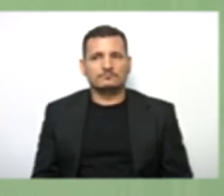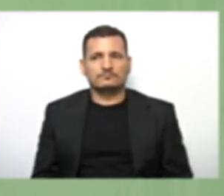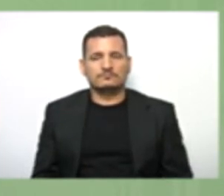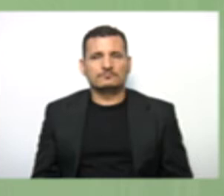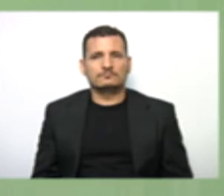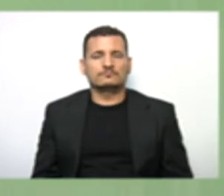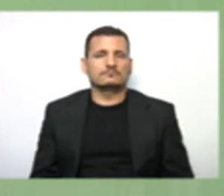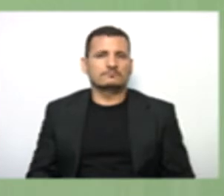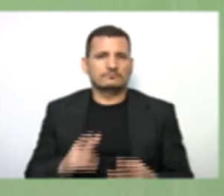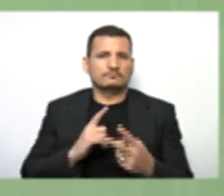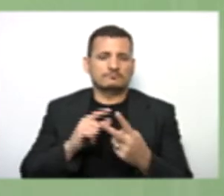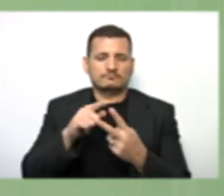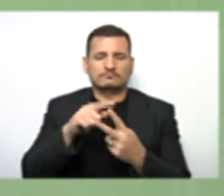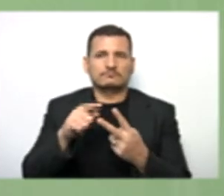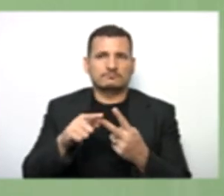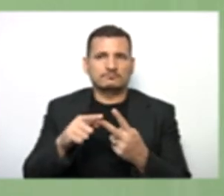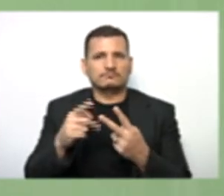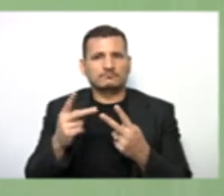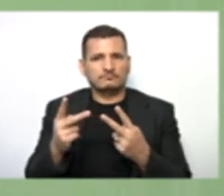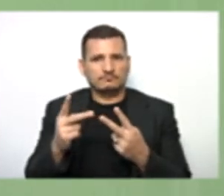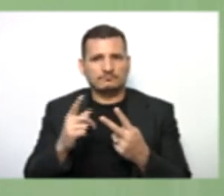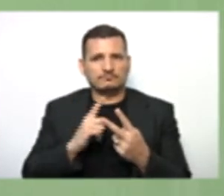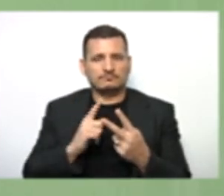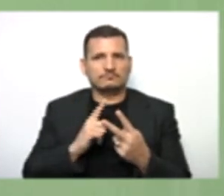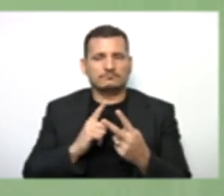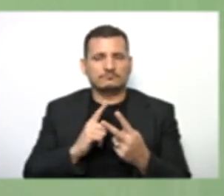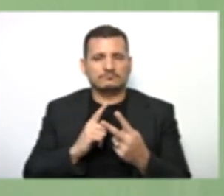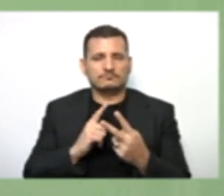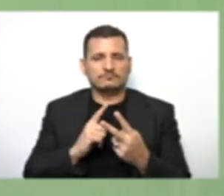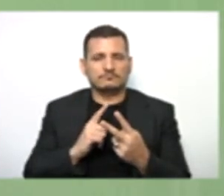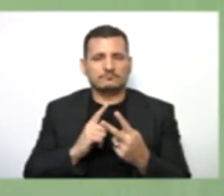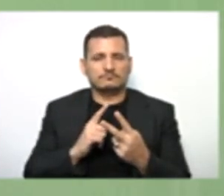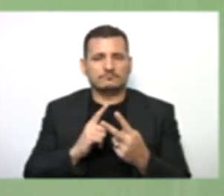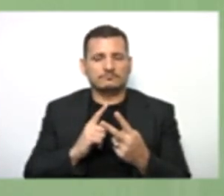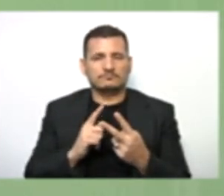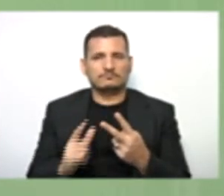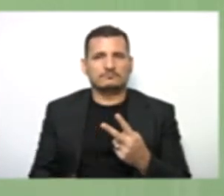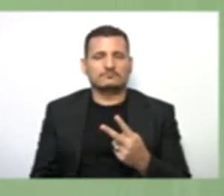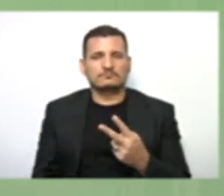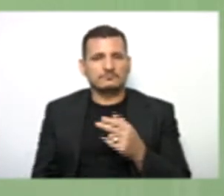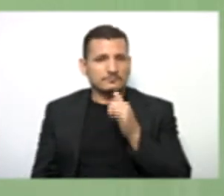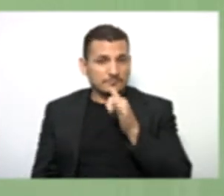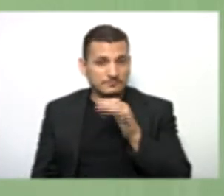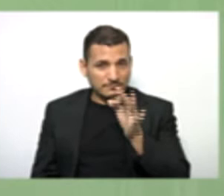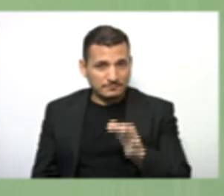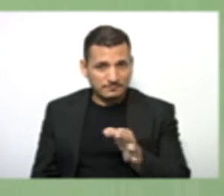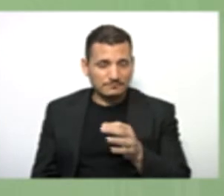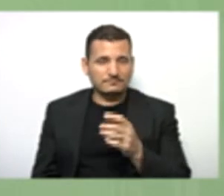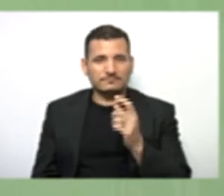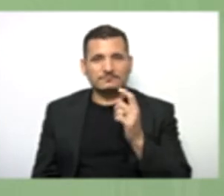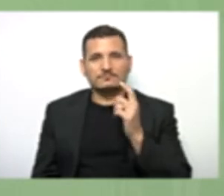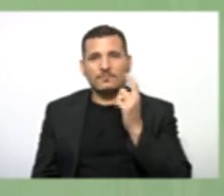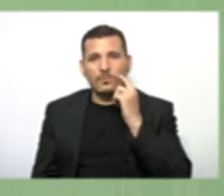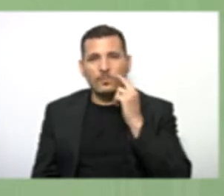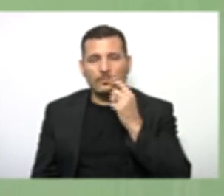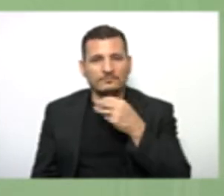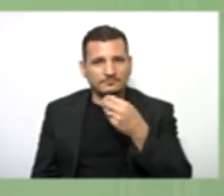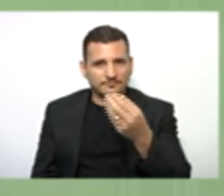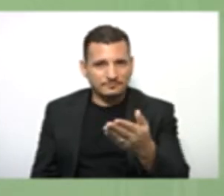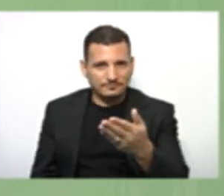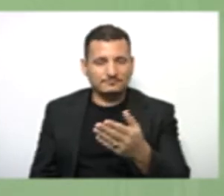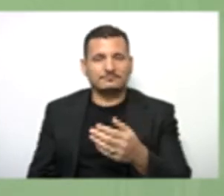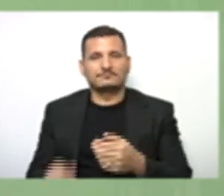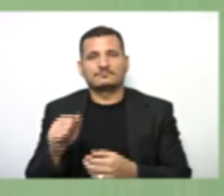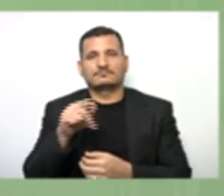ele é classificado de 2 tipos. Vou dizer a dica já, tá? Quem acertar essa vai ganhar um bombom, né, professor? O nosso